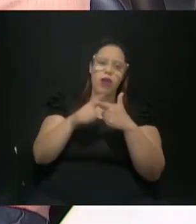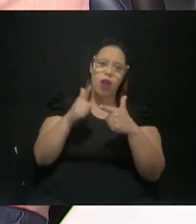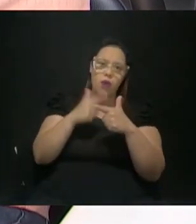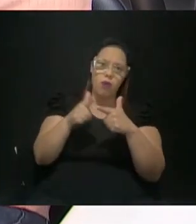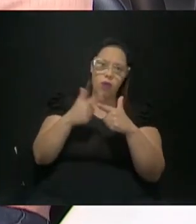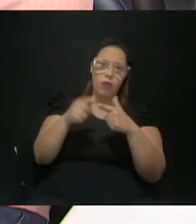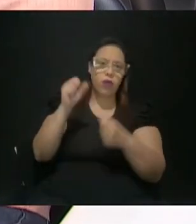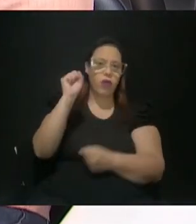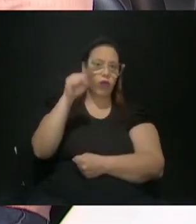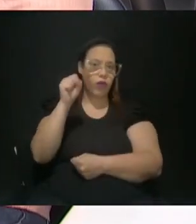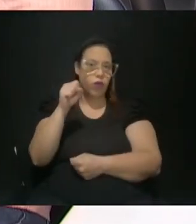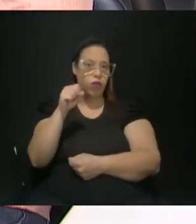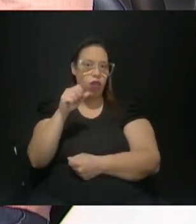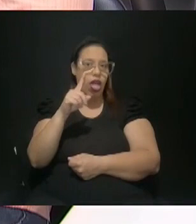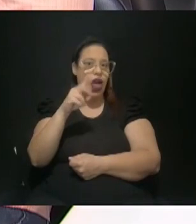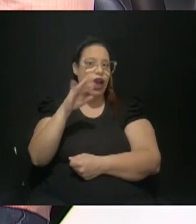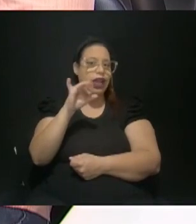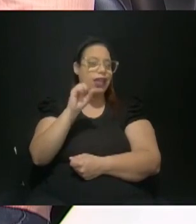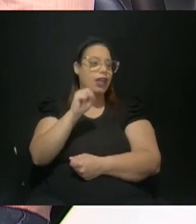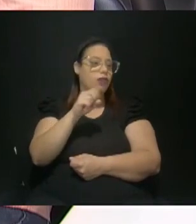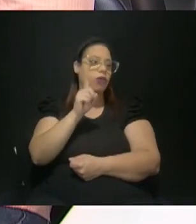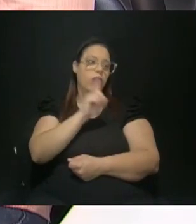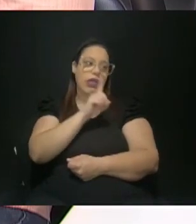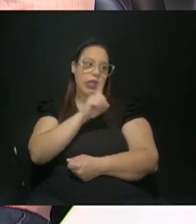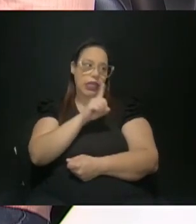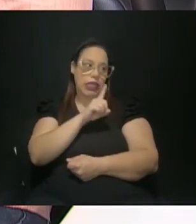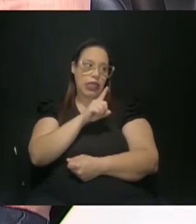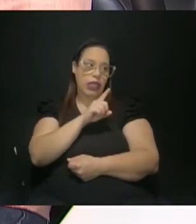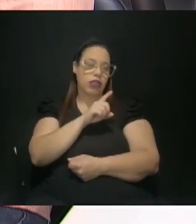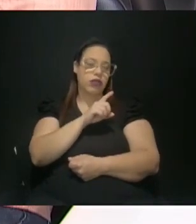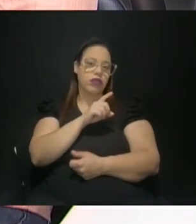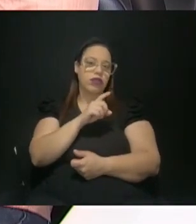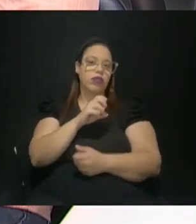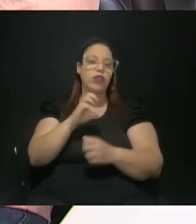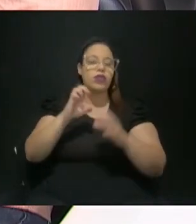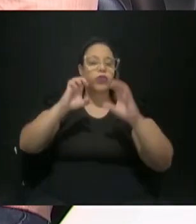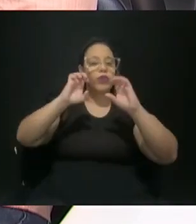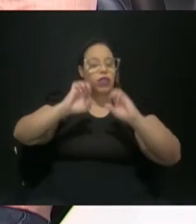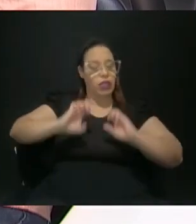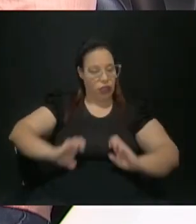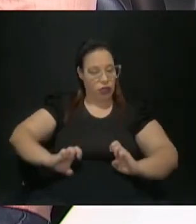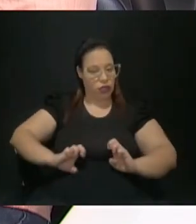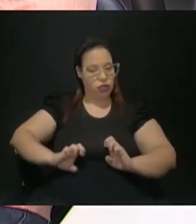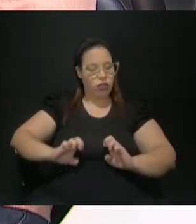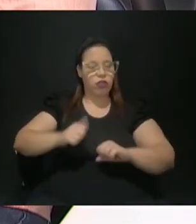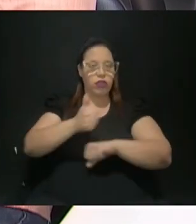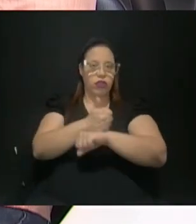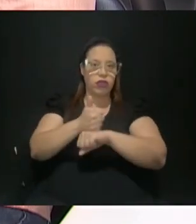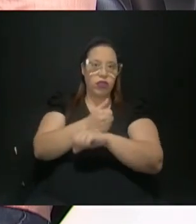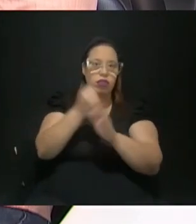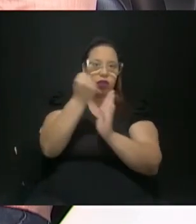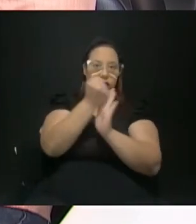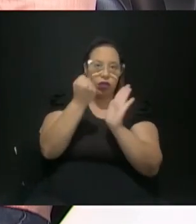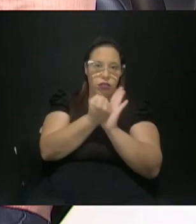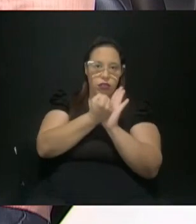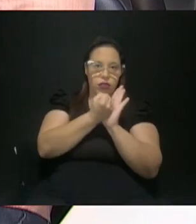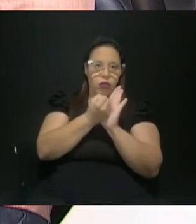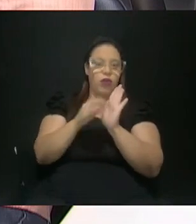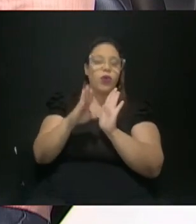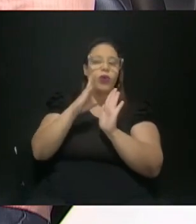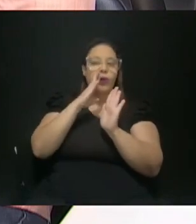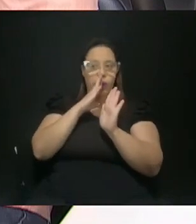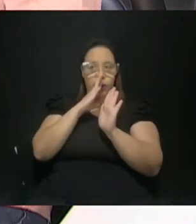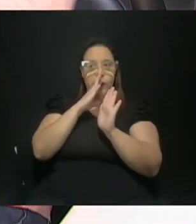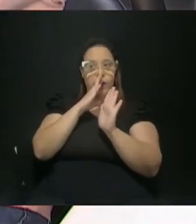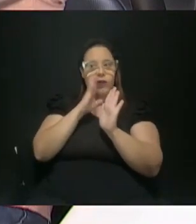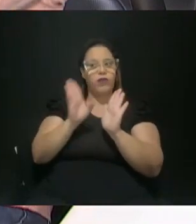aos dados, não. Mas existe uma ética profissional e os contratos exigem a confidencialidade, ou seja, nós temos